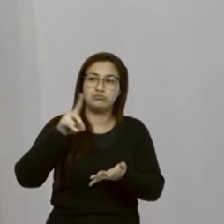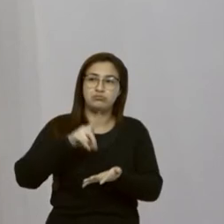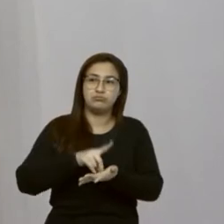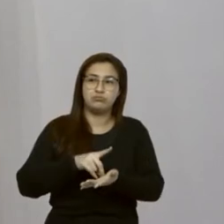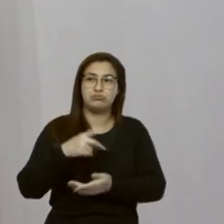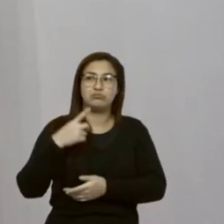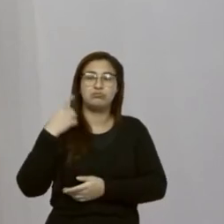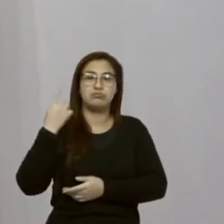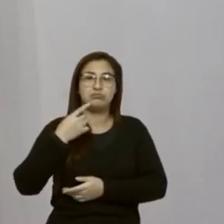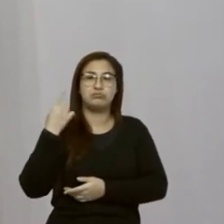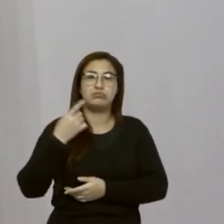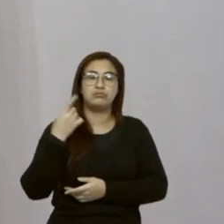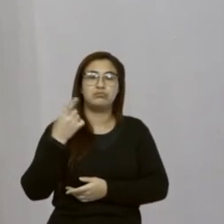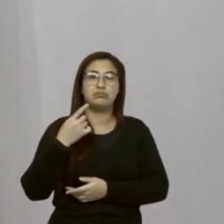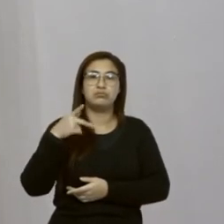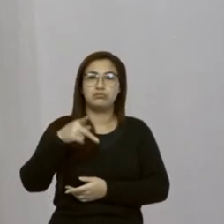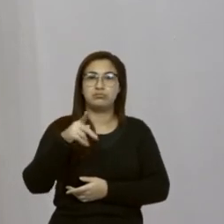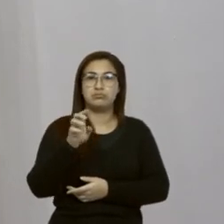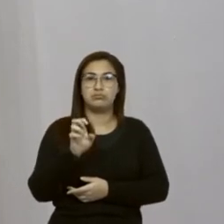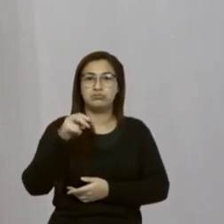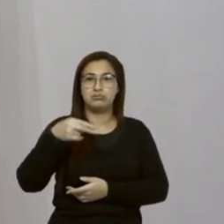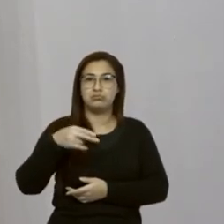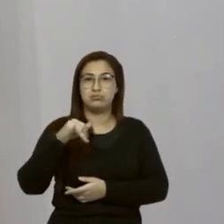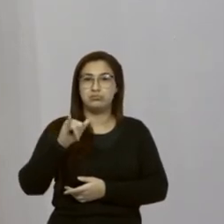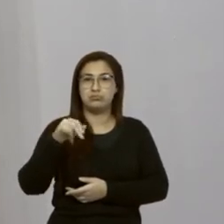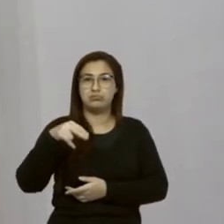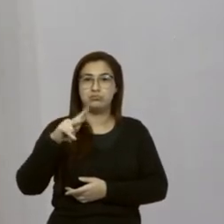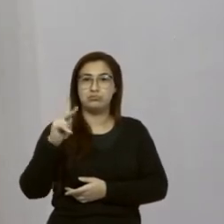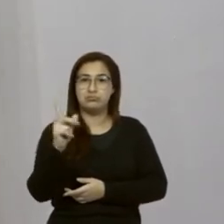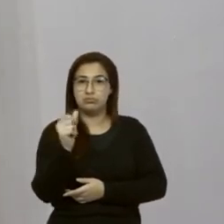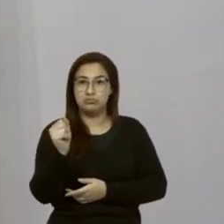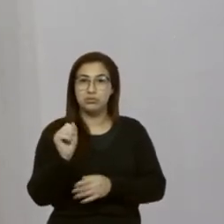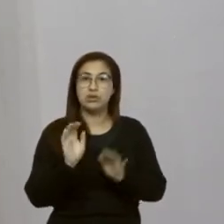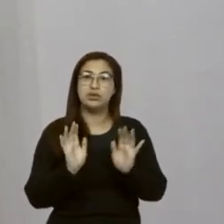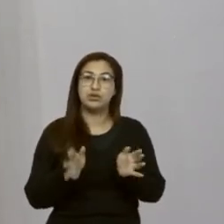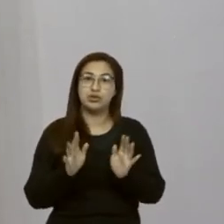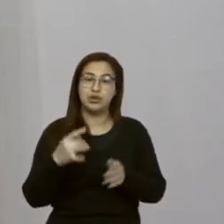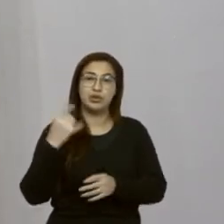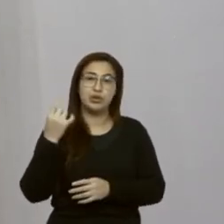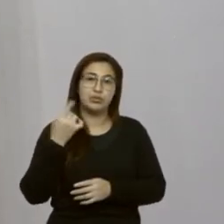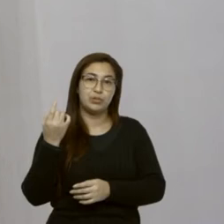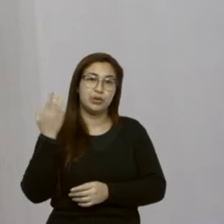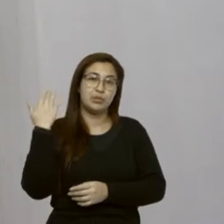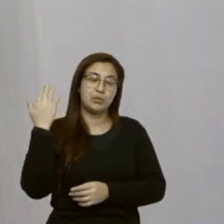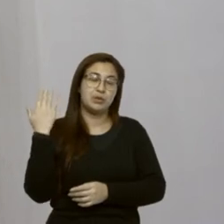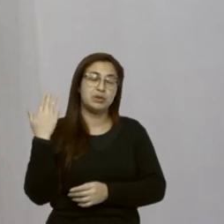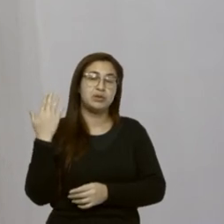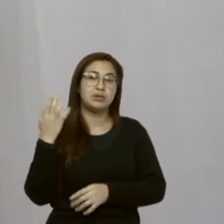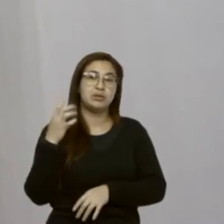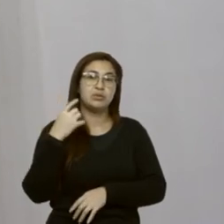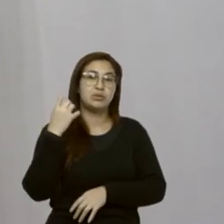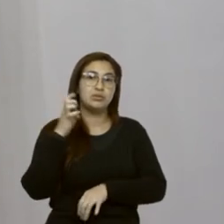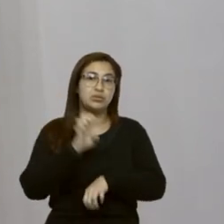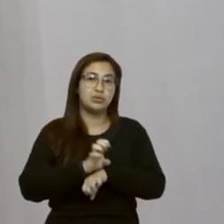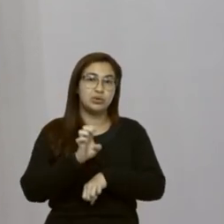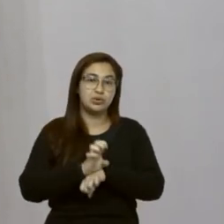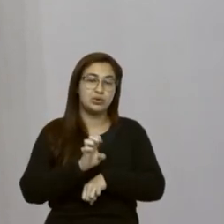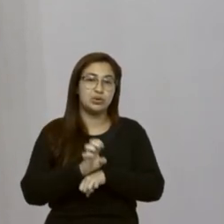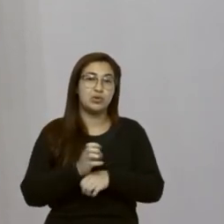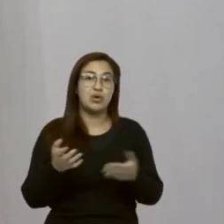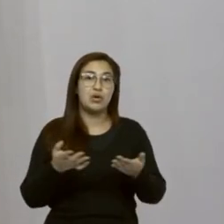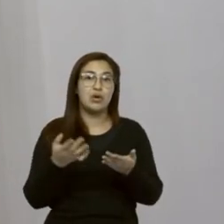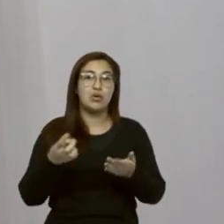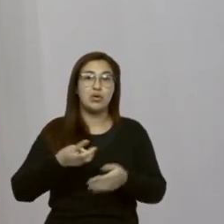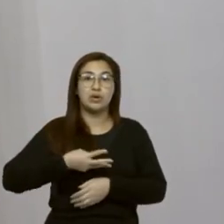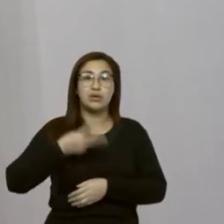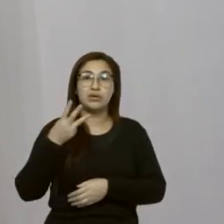deputado federal Peninha, Peninha, que foi 3 vezes deputado estadual nessa casa e hoje está no seu 3º mandato